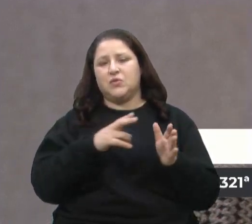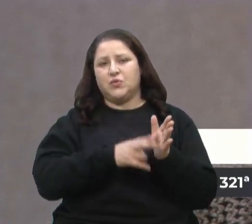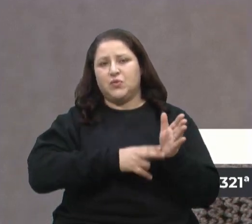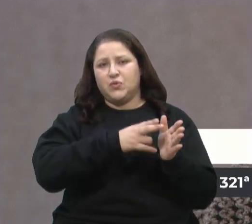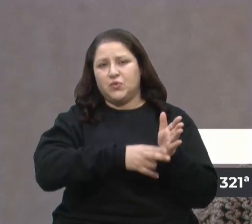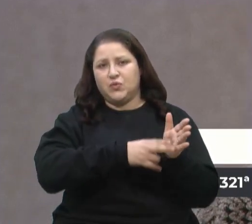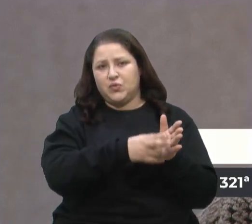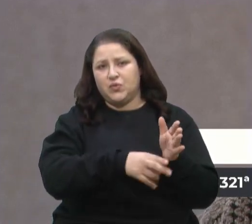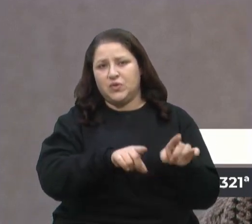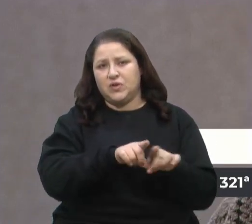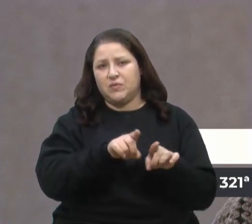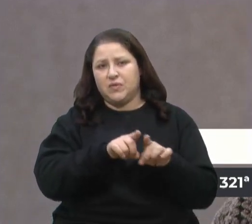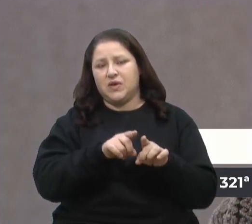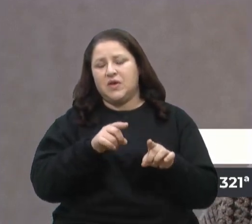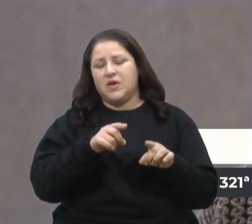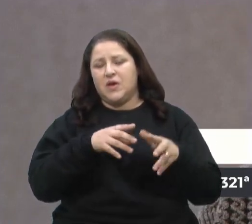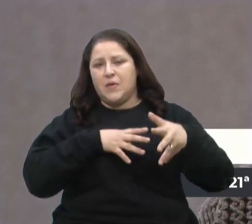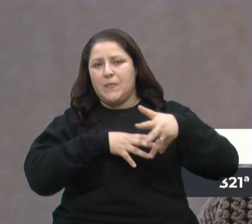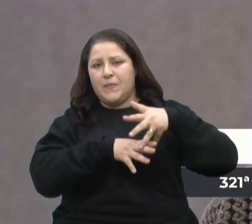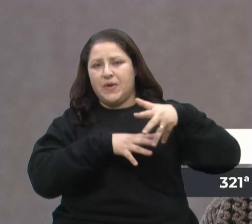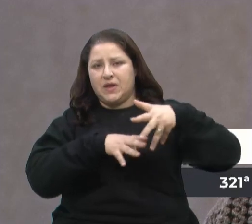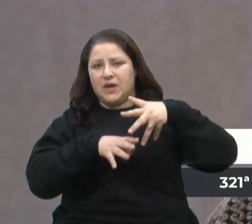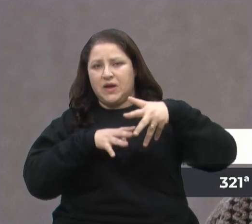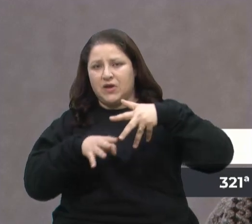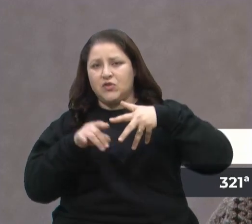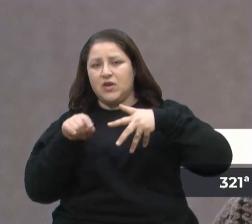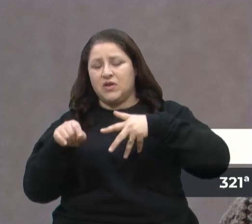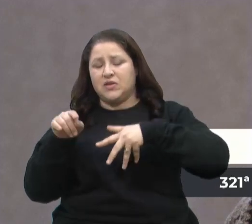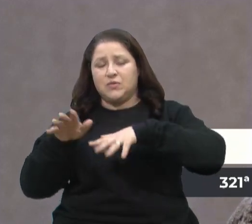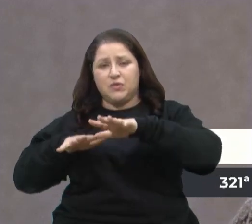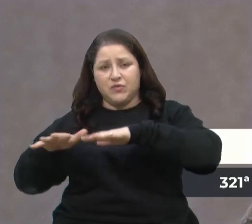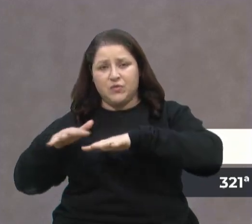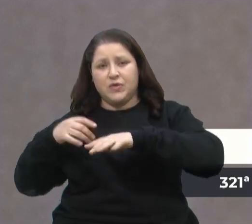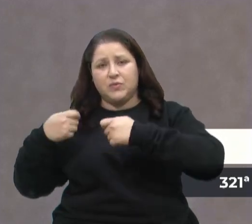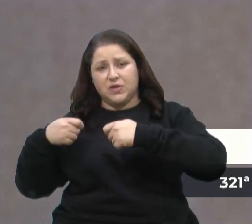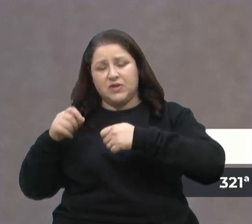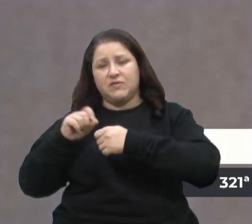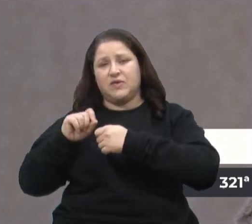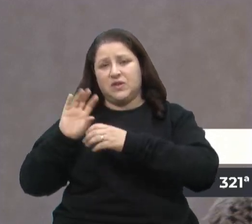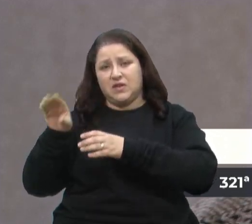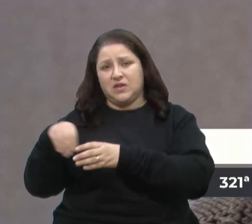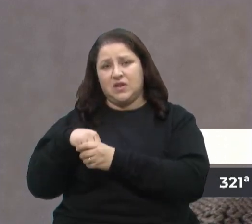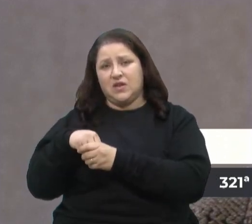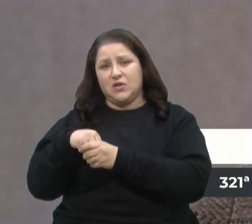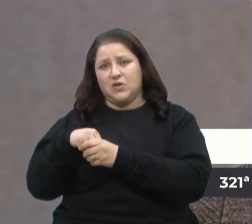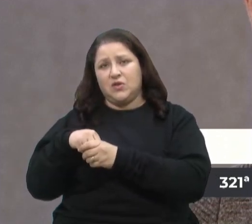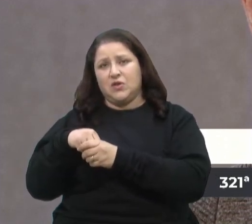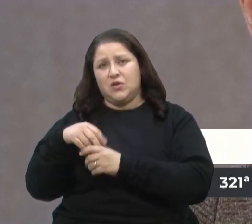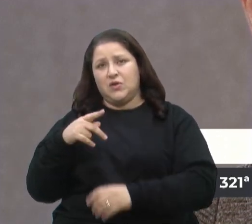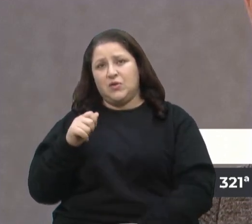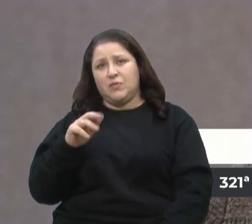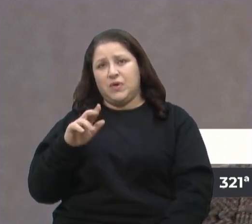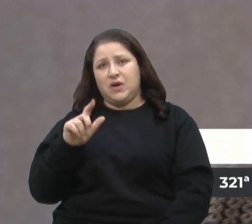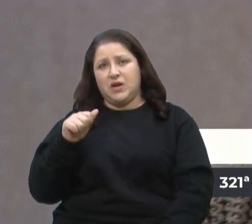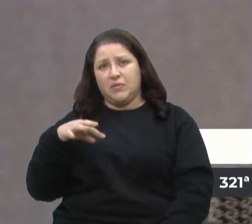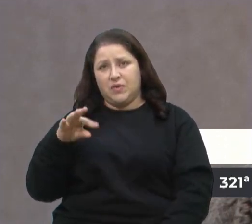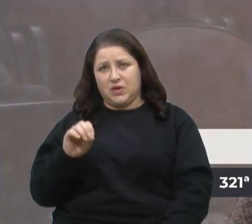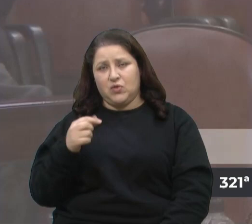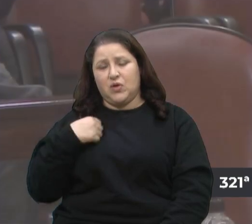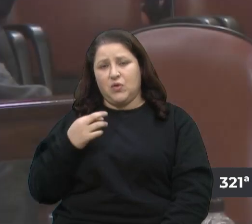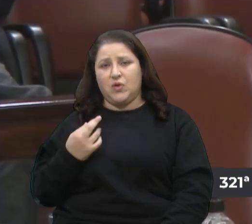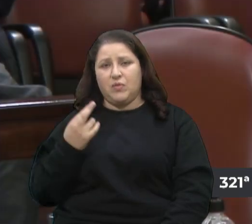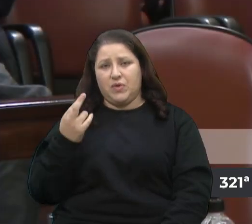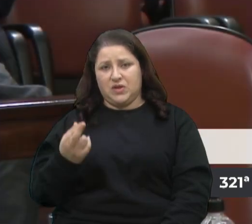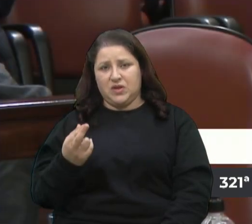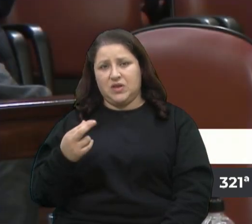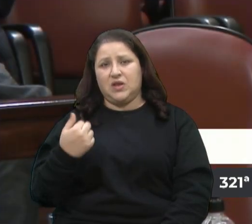questão do pedagiamento, esses movimentos que a gente tem que fazer no Parlamento Regional. Pois bem, eu fui representando o nosso legislativo, está aqui o